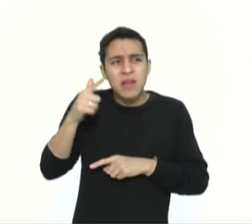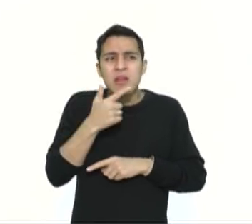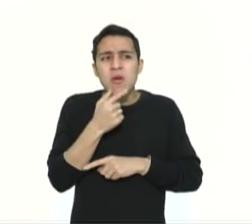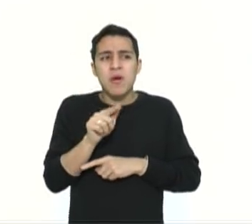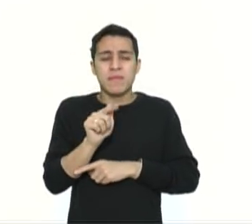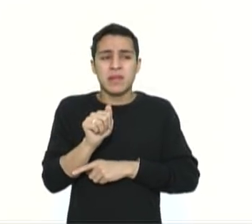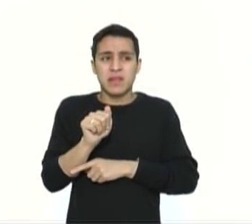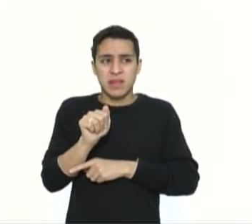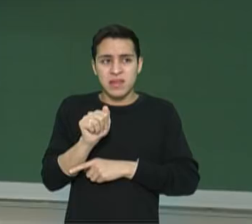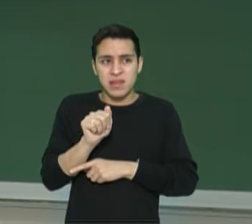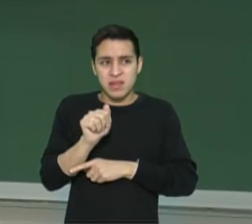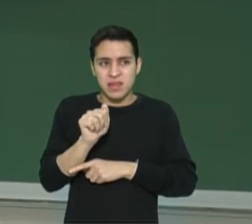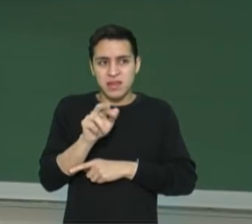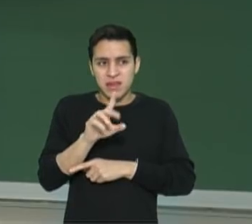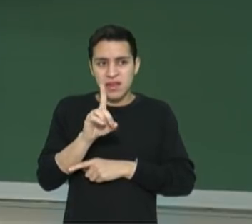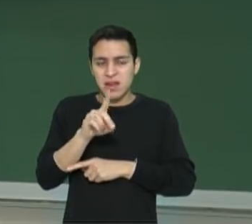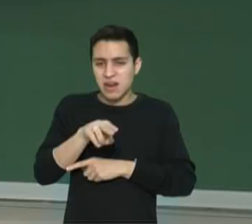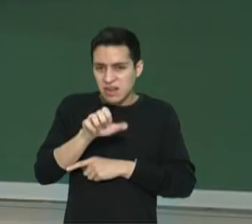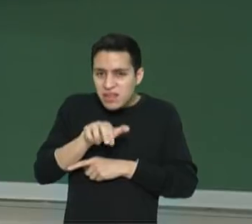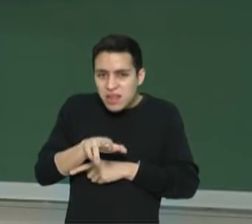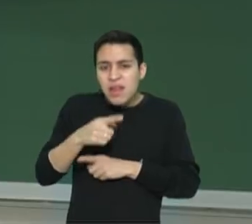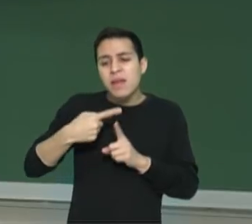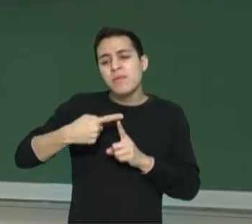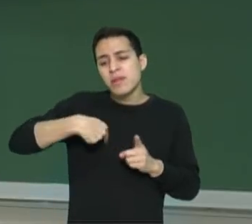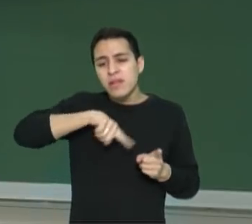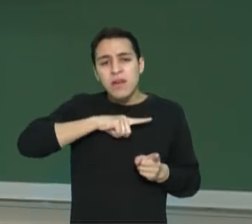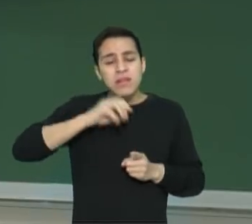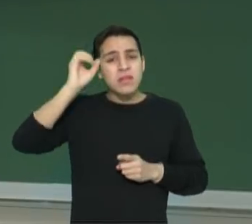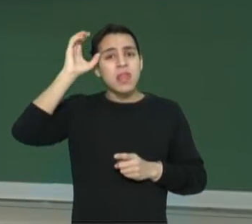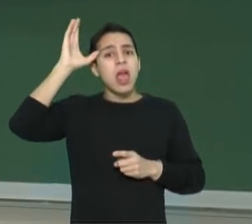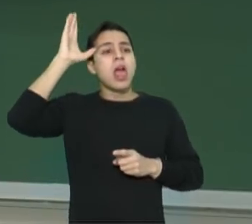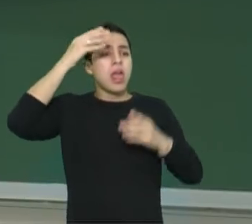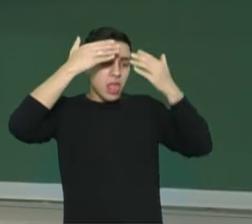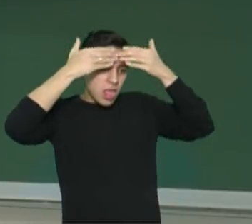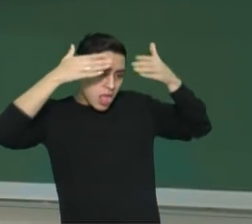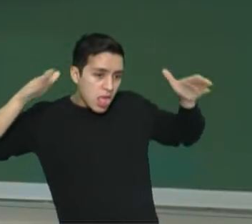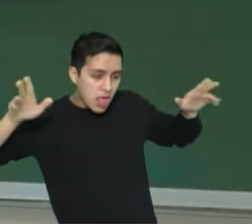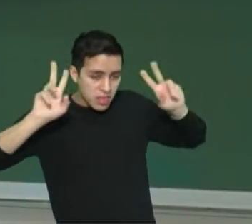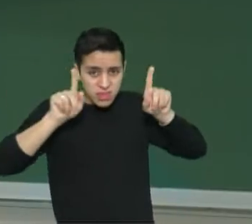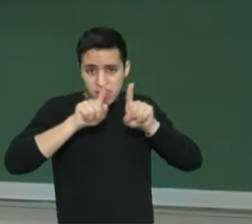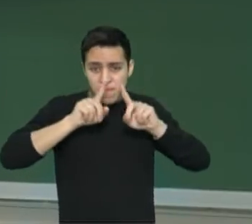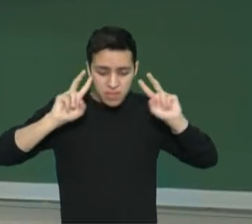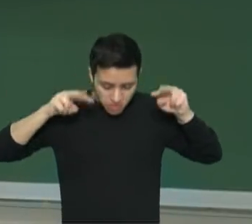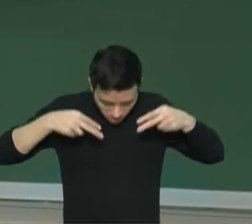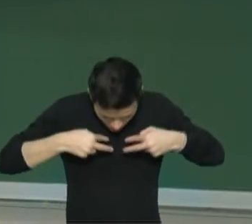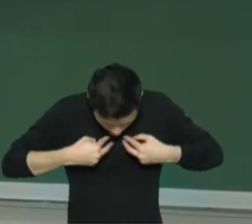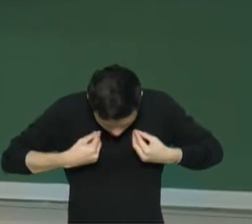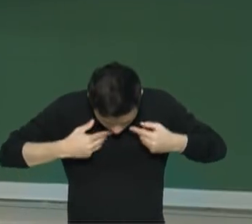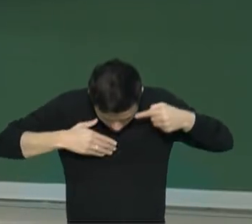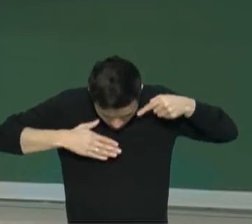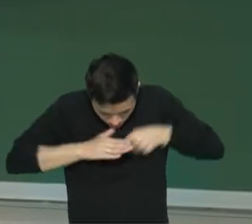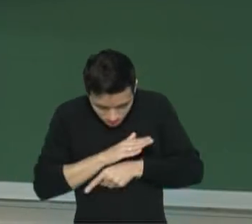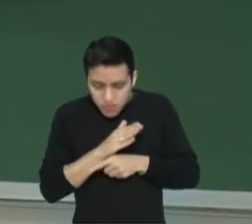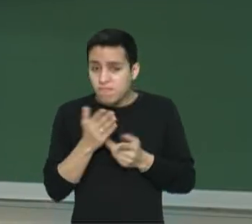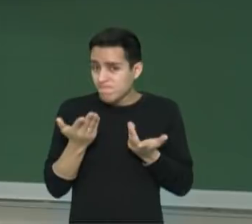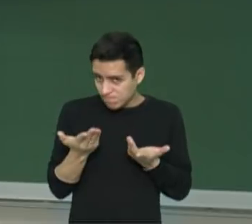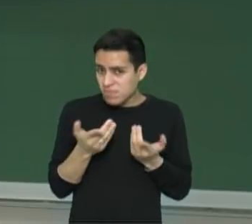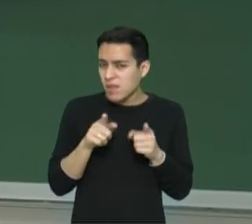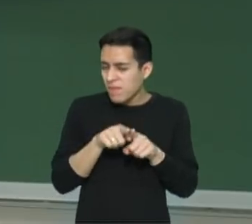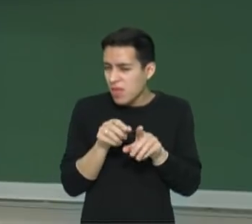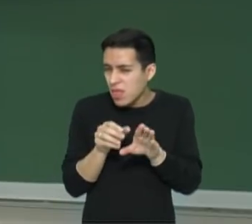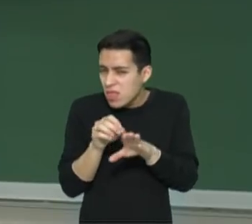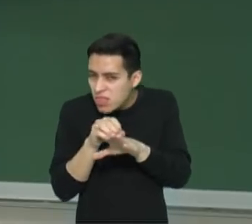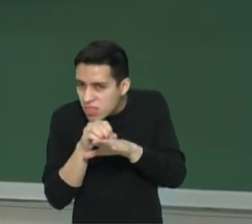gente pensar as inteligências, para a gente ampliar nossa visão de mundo, nosso autoconhecimento. Te dou uma dica, nos sites,